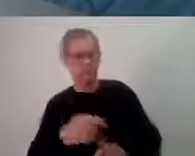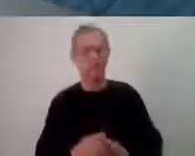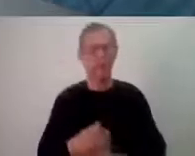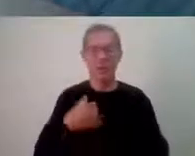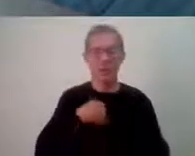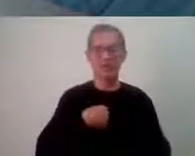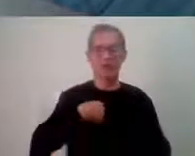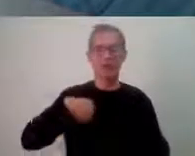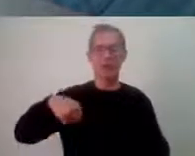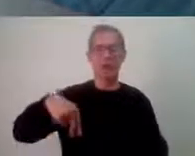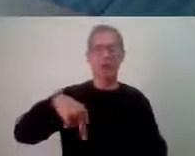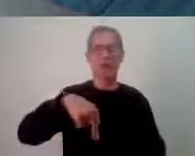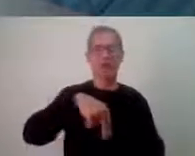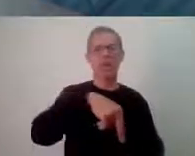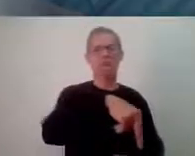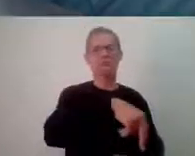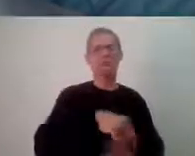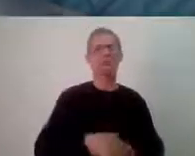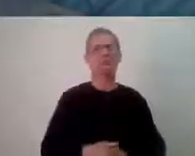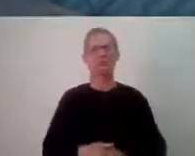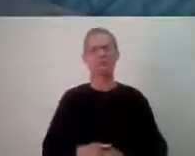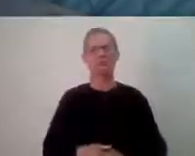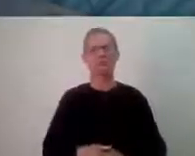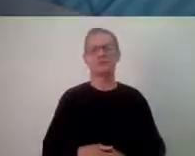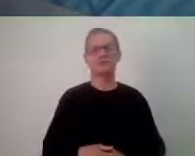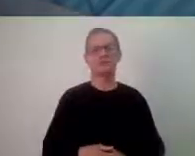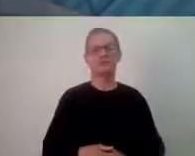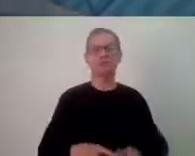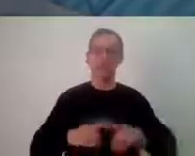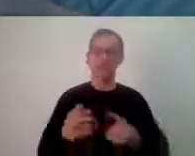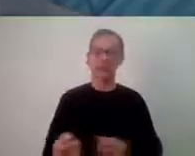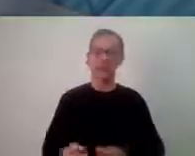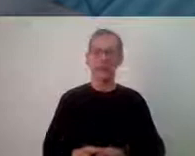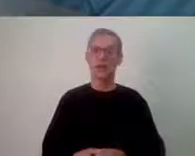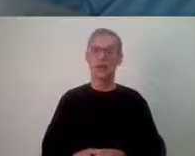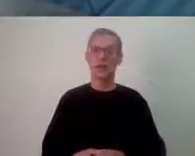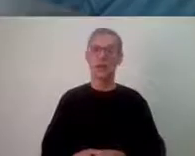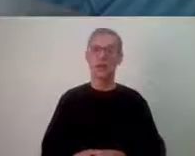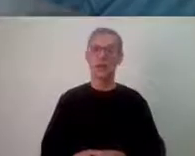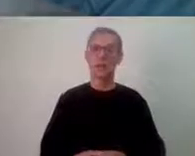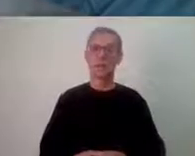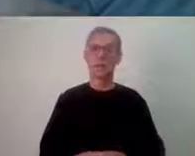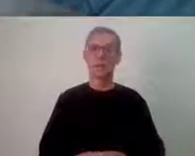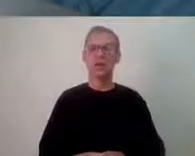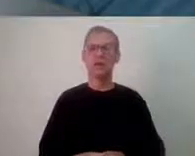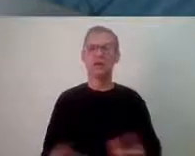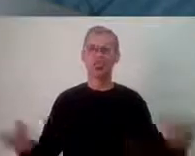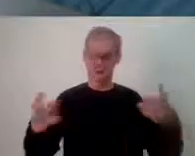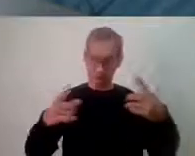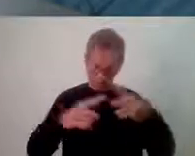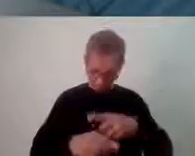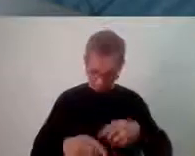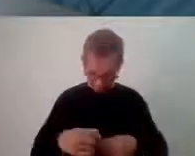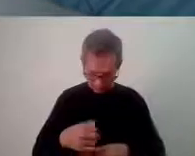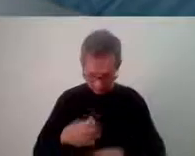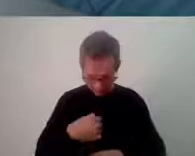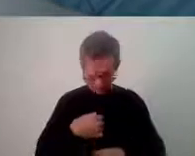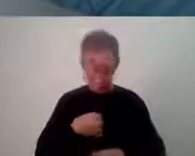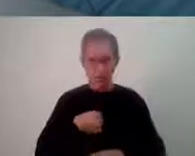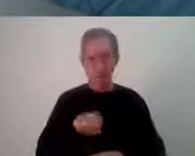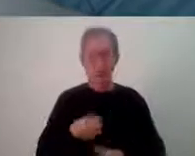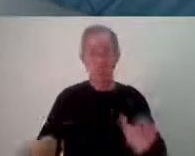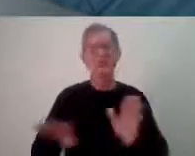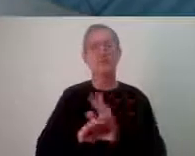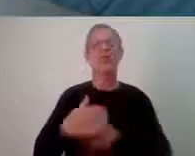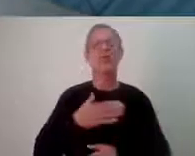eu vou andar, venho aqui, mas depois a minha posição final é aqui. Então, eu saí daqui e cheguei aqui.